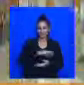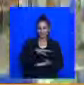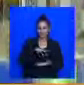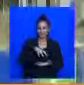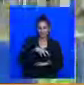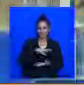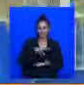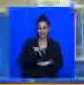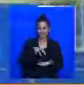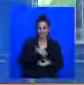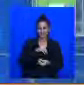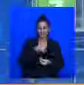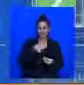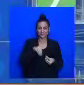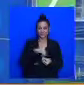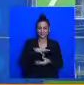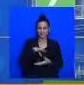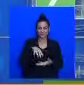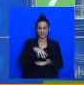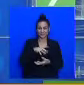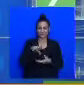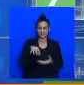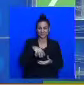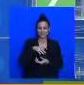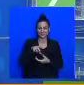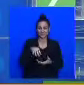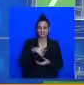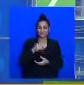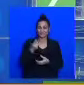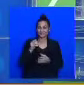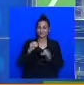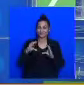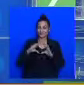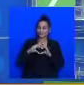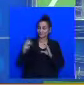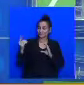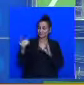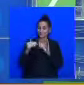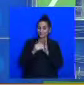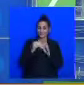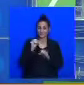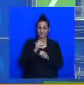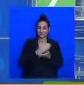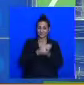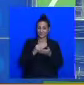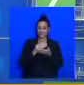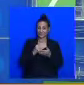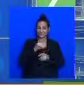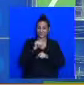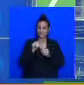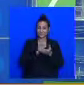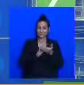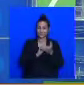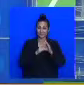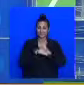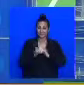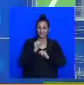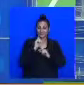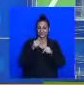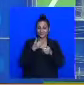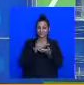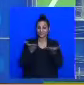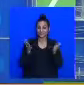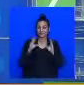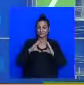Globo carregado, embaralhando 100 bolas, numeradas de 01 a 00. Começou o sorteio da Lotomania, boa sorte para